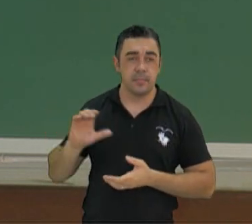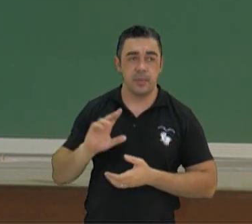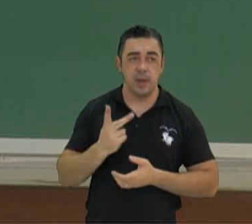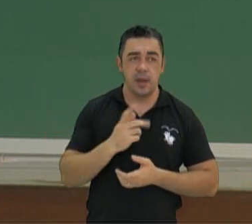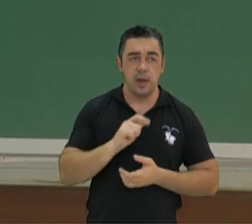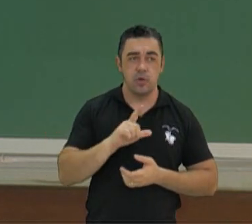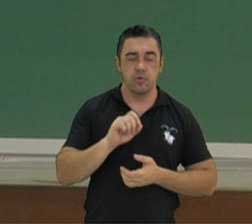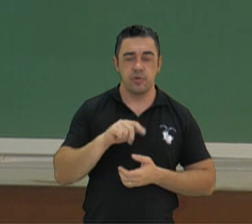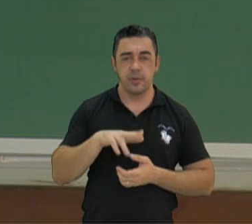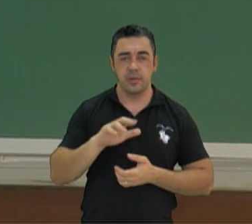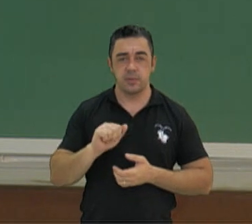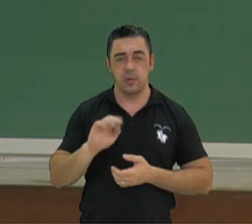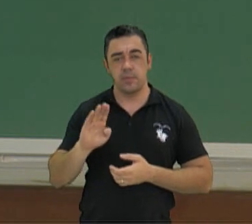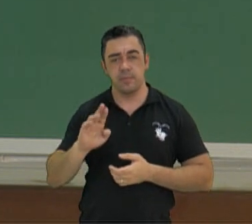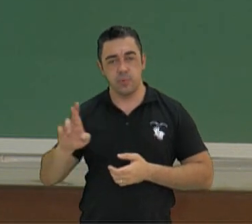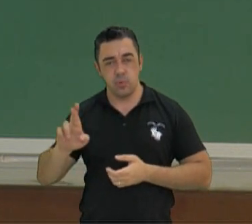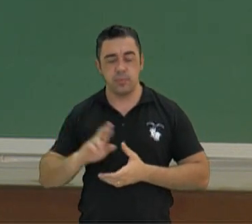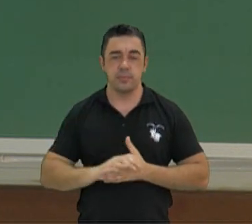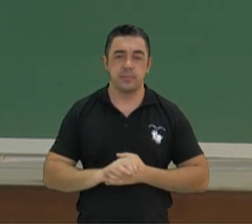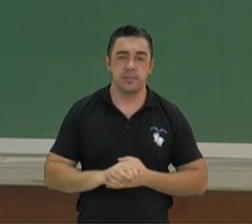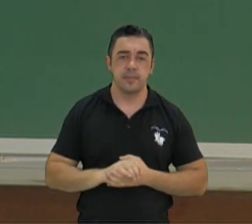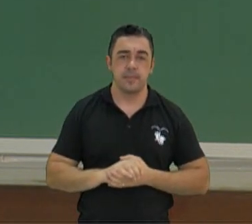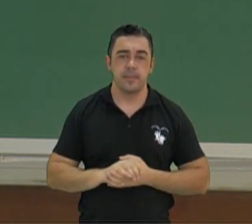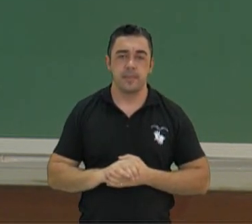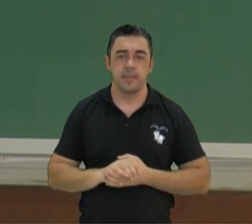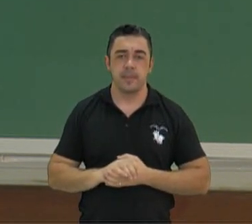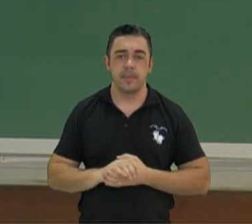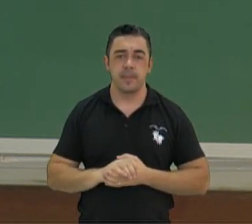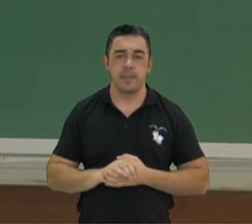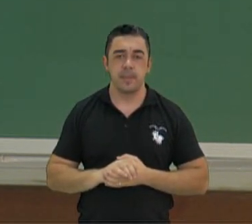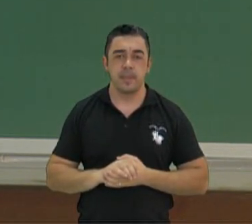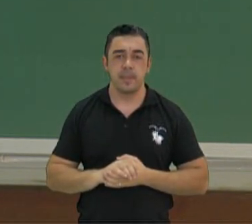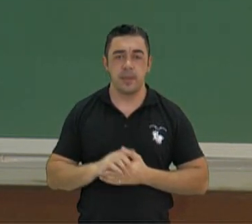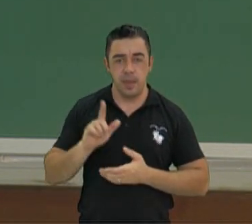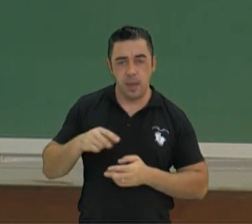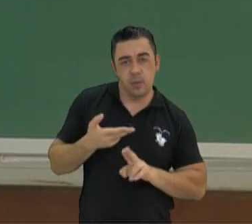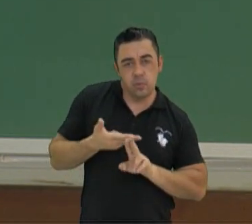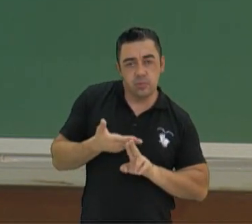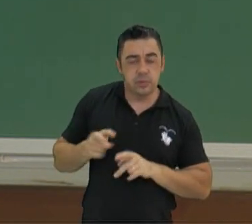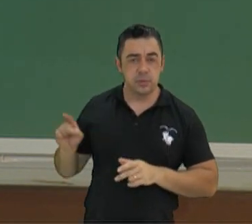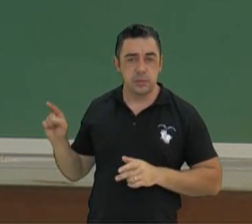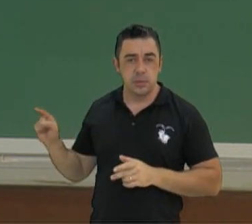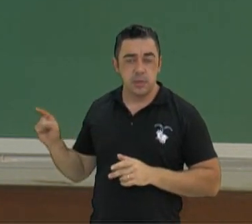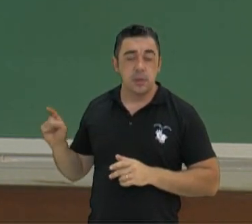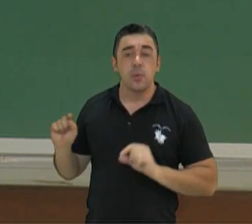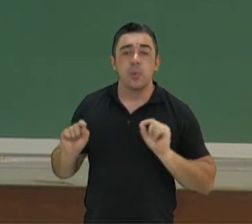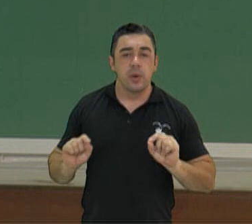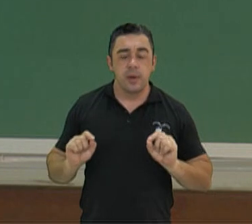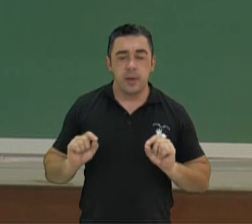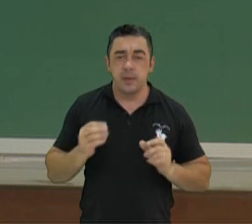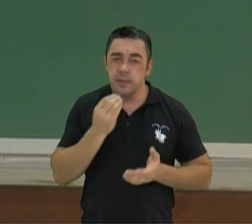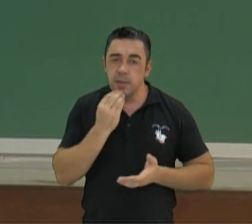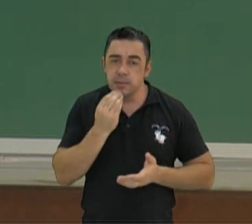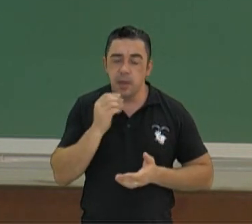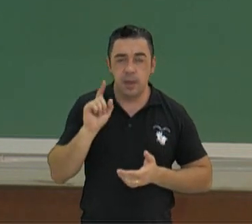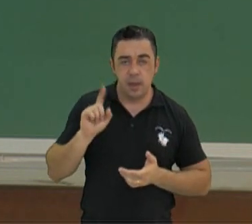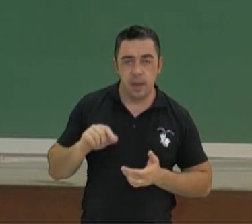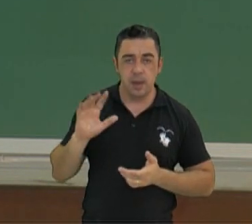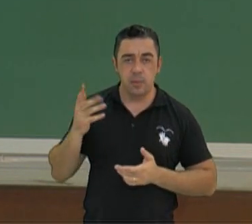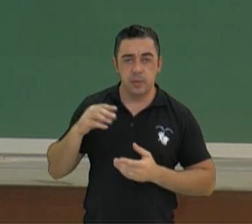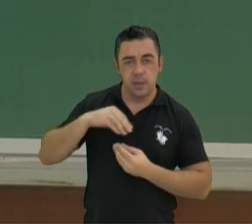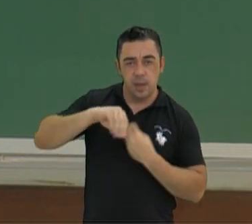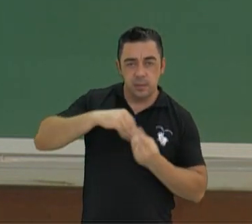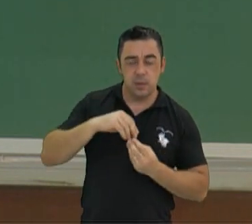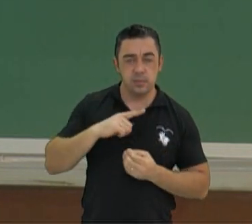Halogenação de bromo é utilizada para testar se uma reação